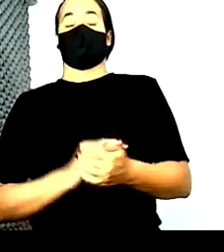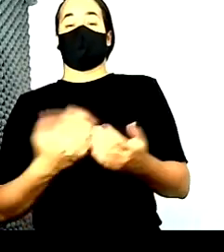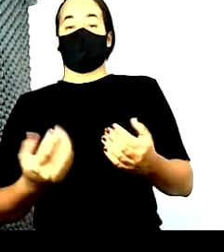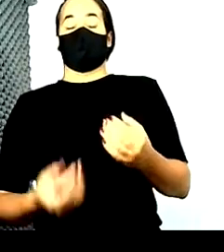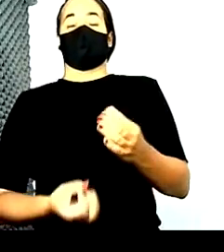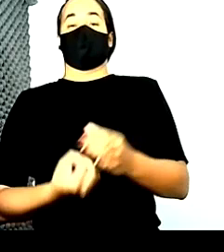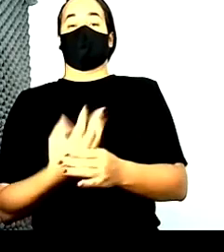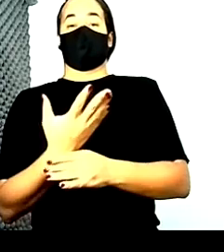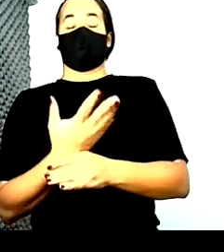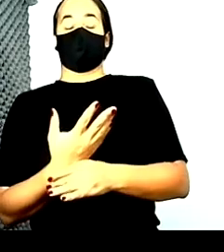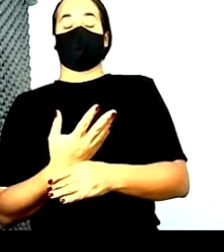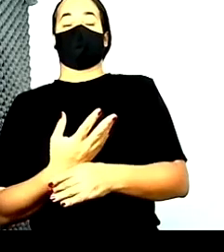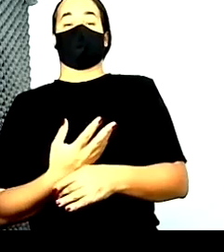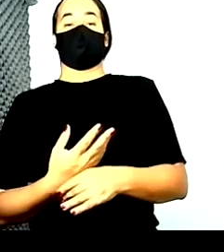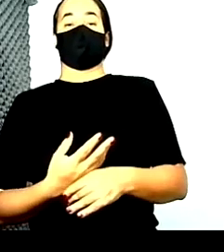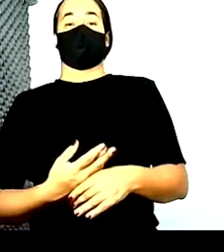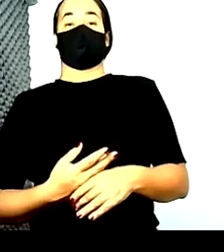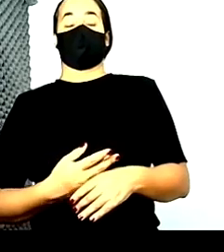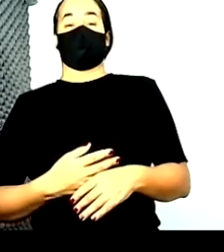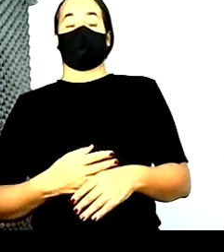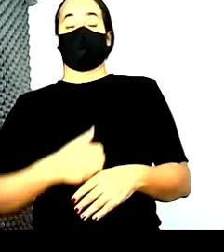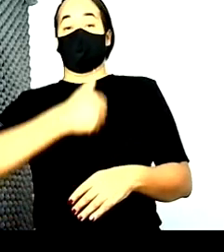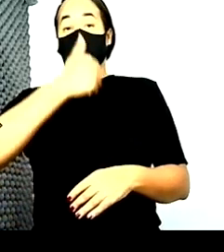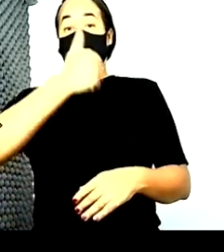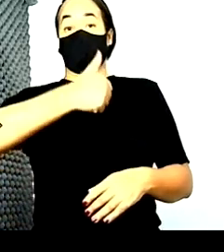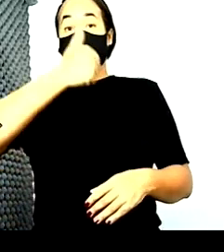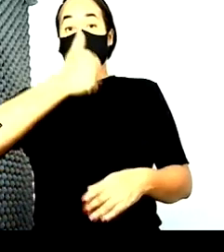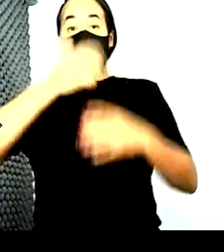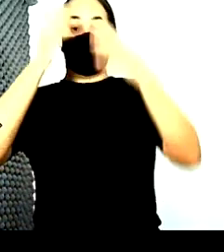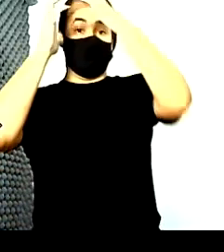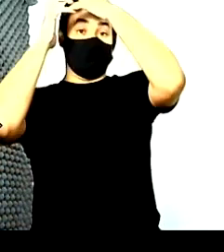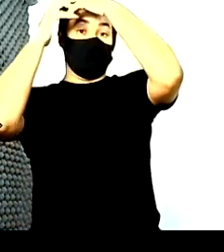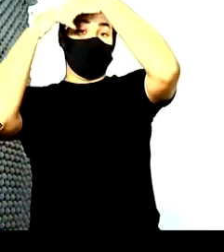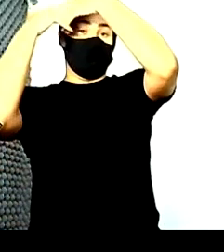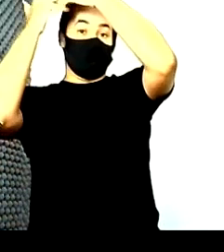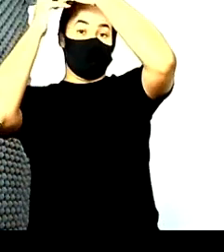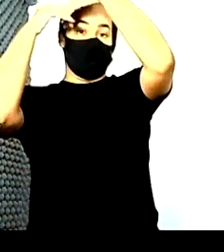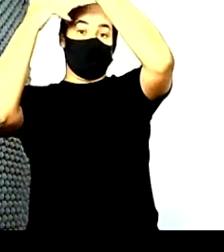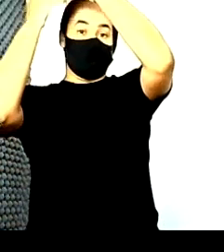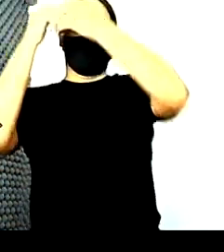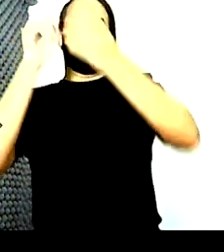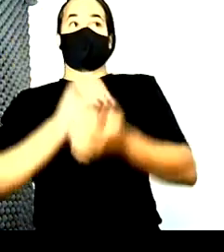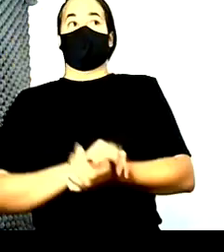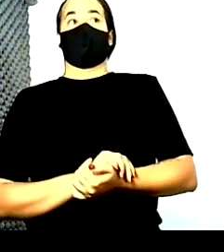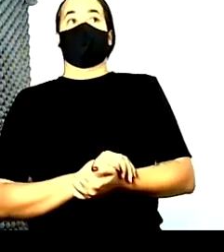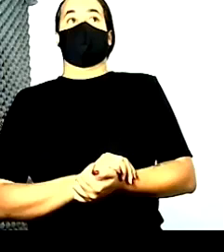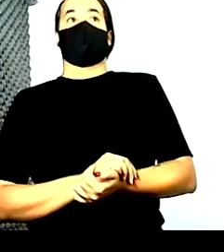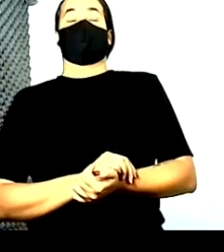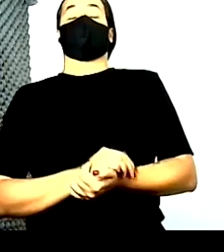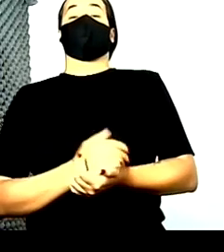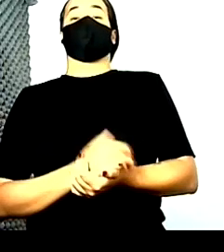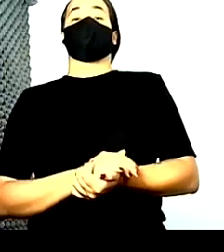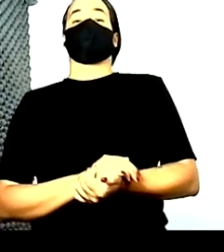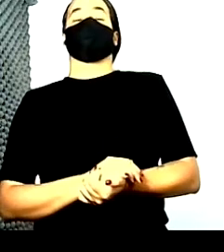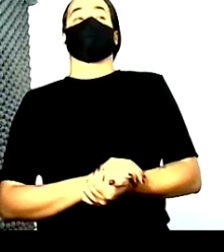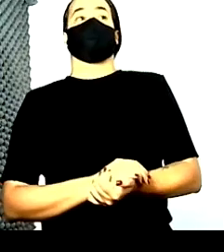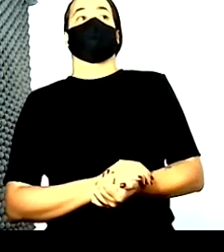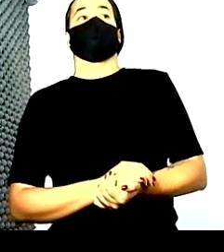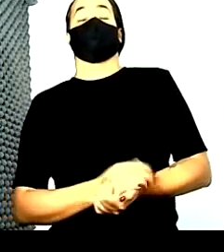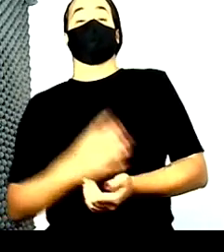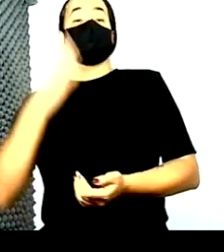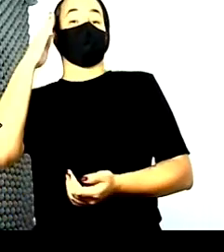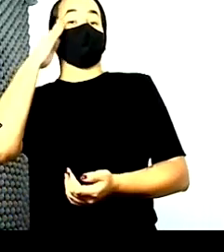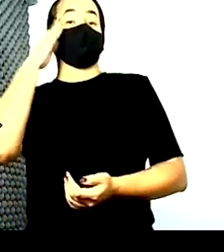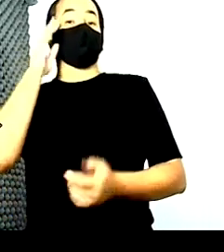pela hipófise. Lembra? A primeira glândula que eu falei, que é a glândula que fica localizada lá embaixo do cérebro. Assim, entendemos